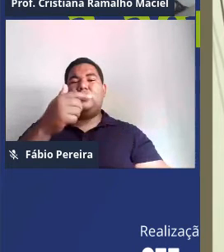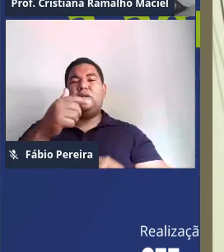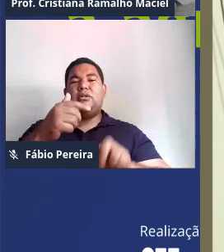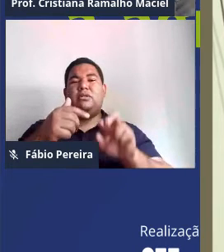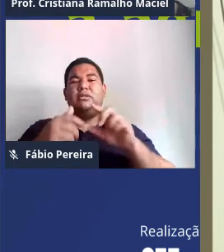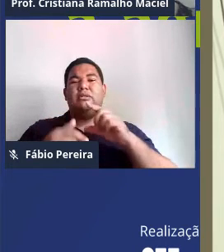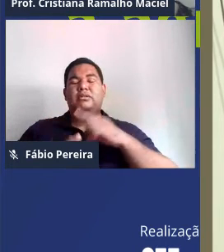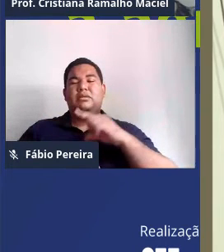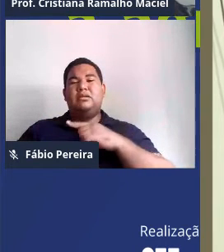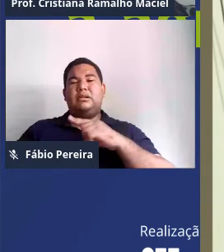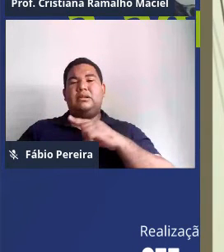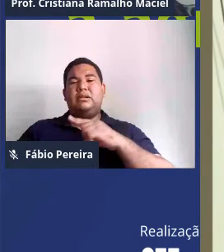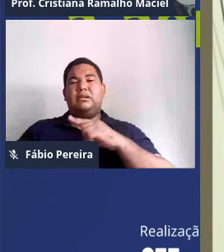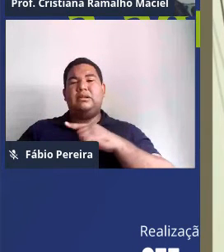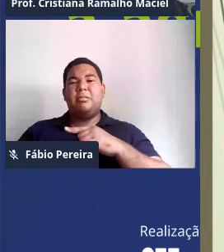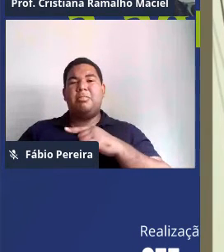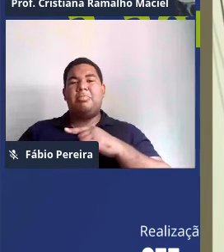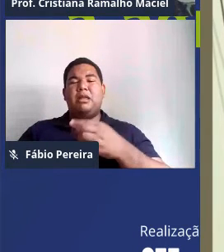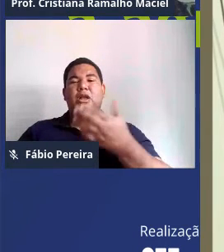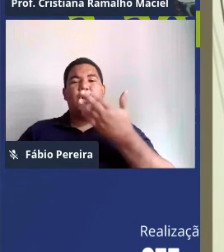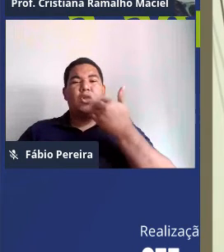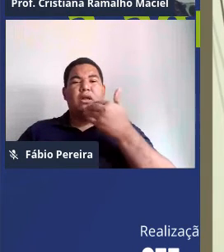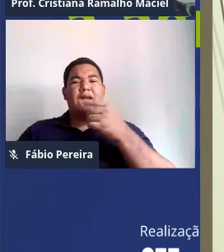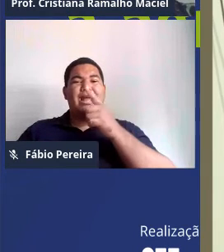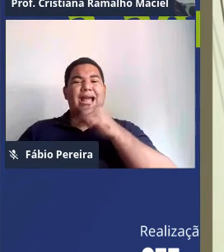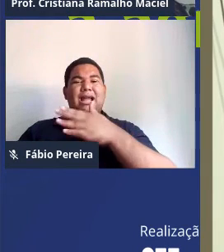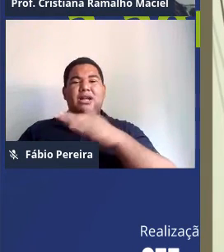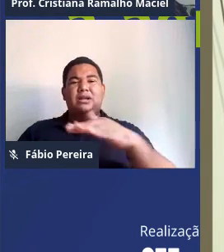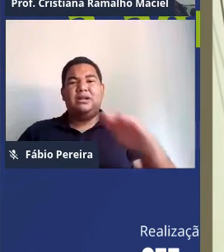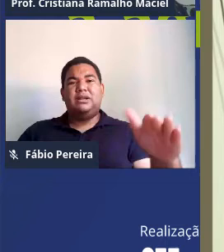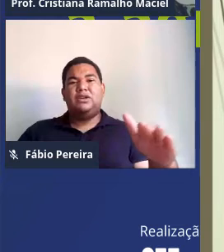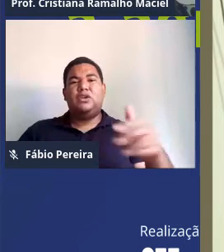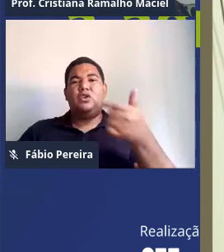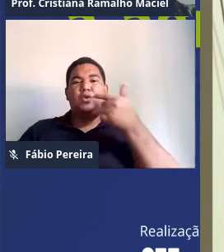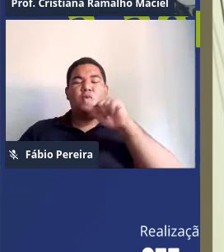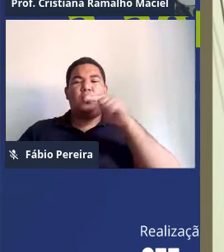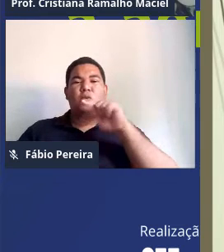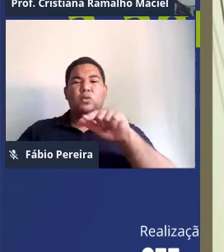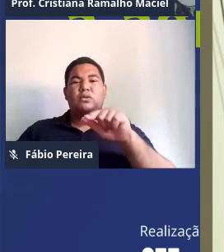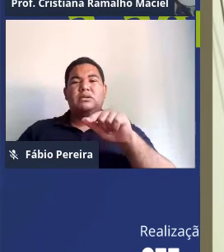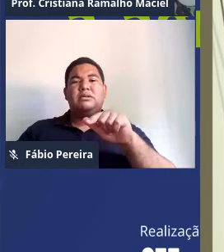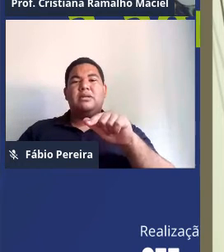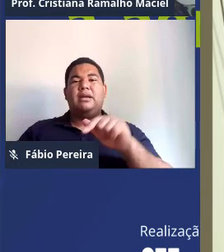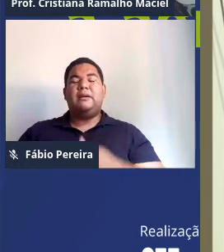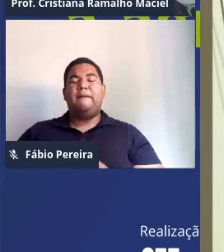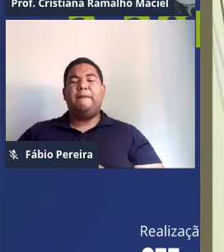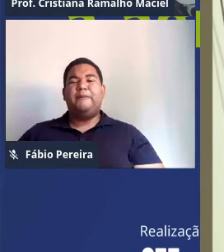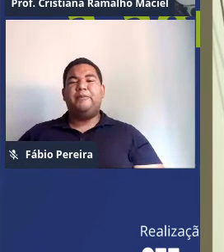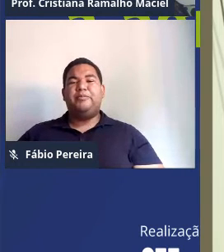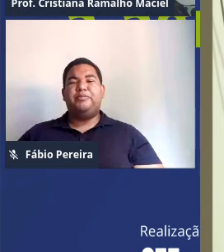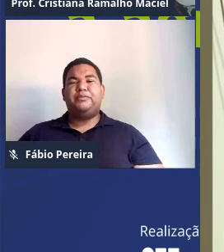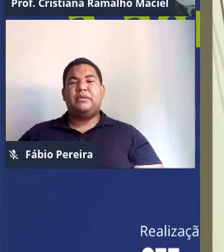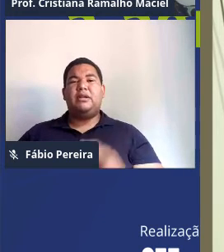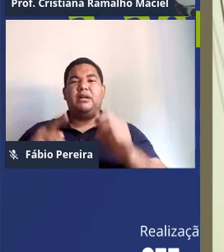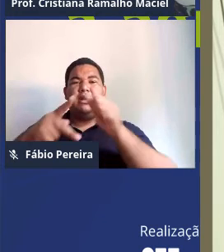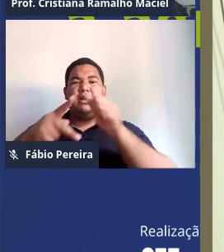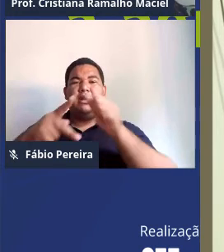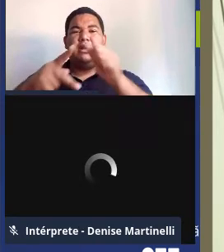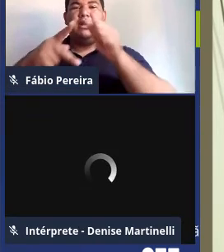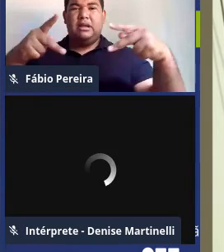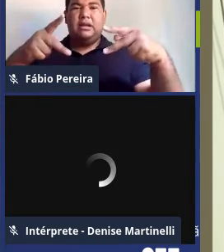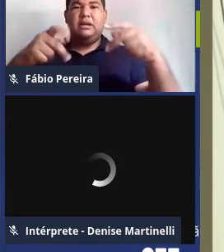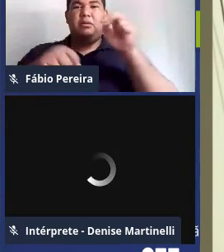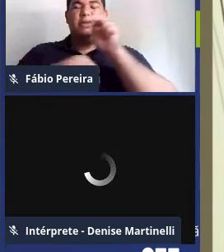de microgramas no alimento ou na água, é suficiente para matar. Então, essa proteína foi capaz de proteger